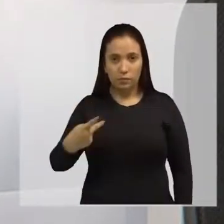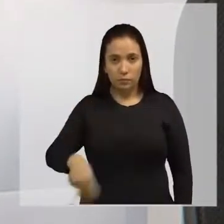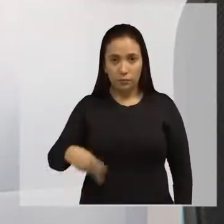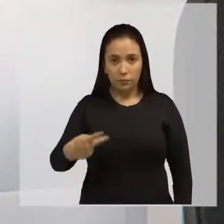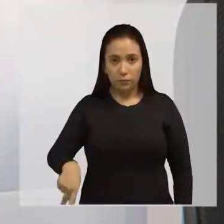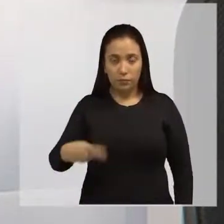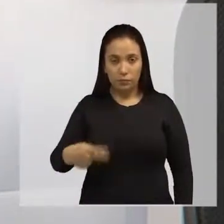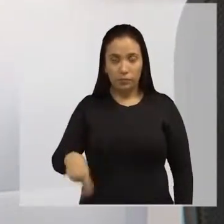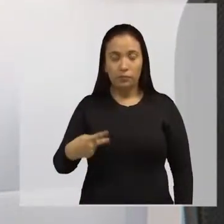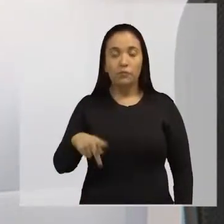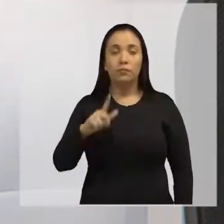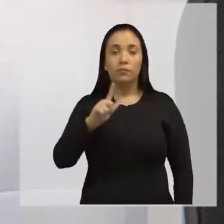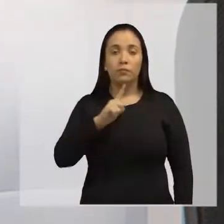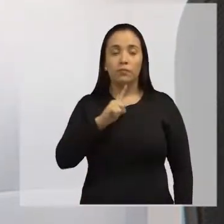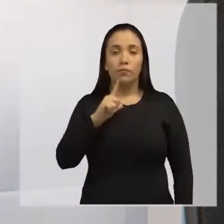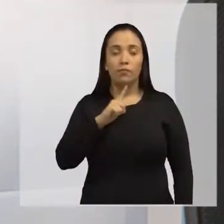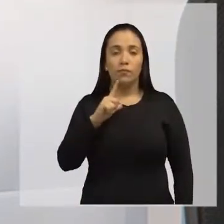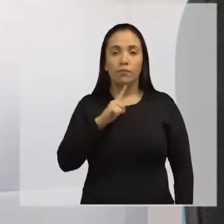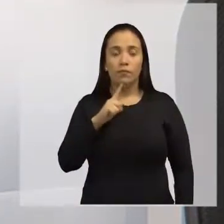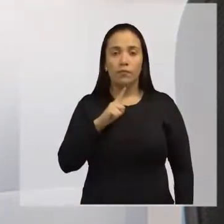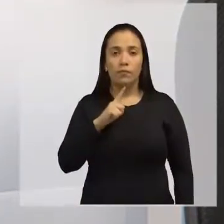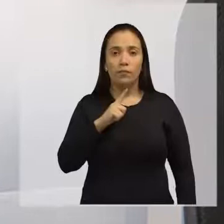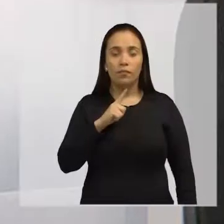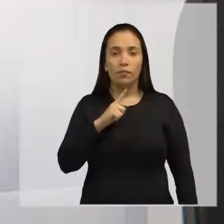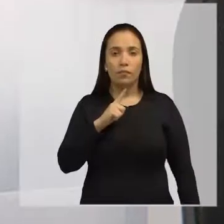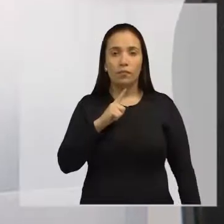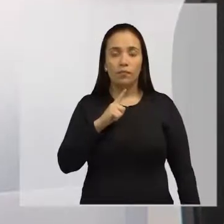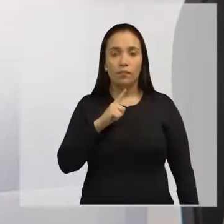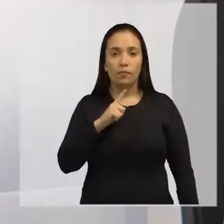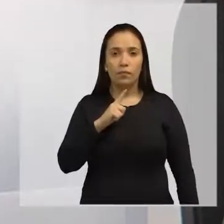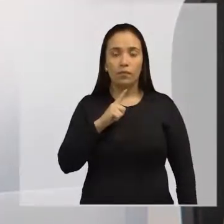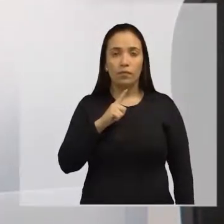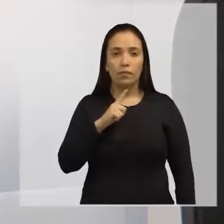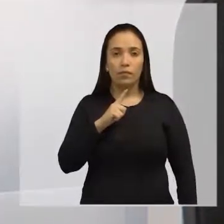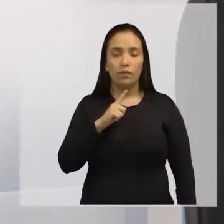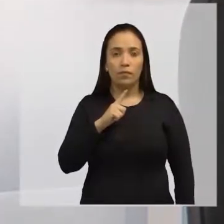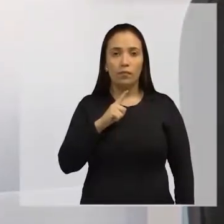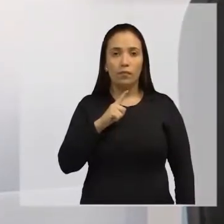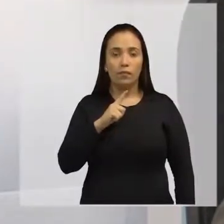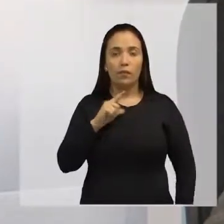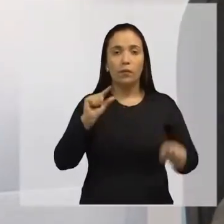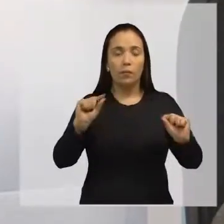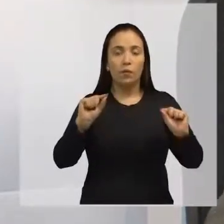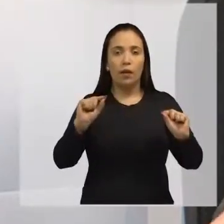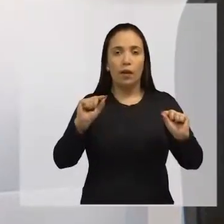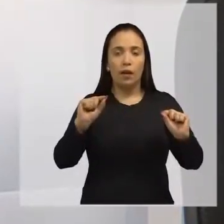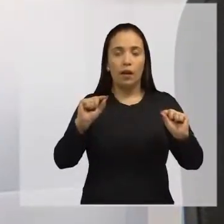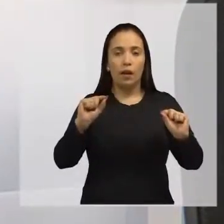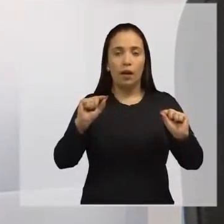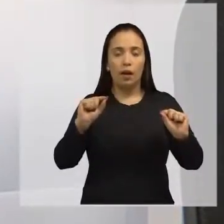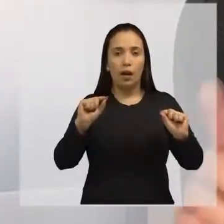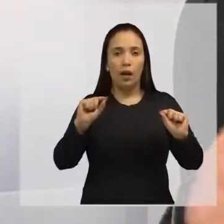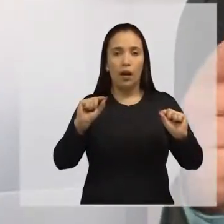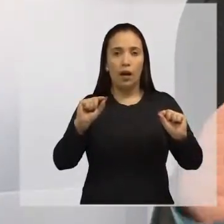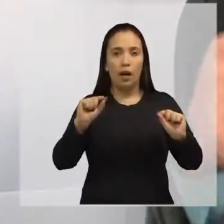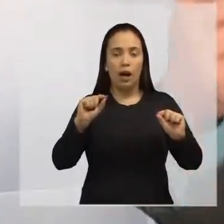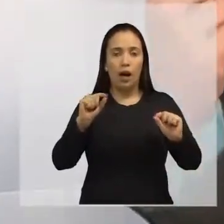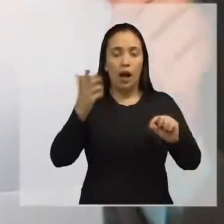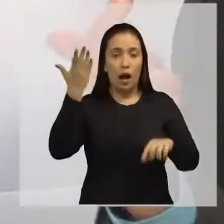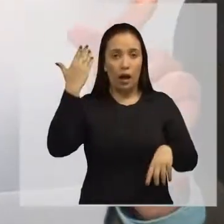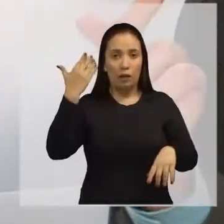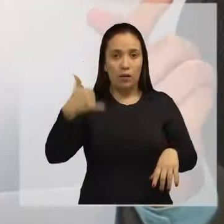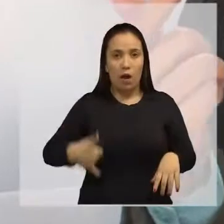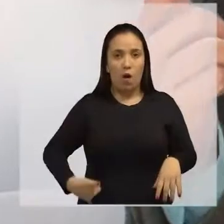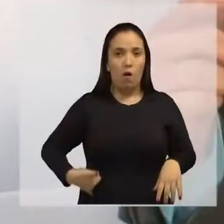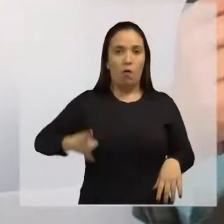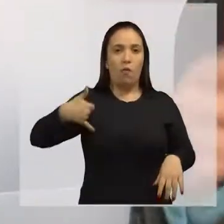não está mais direcionando essa sua questão de amor à pátria à seleção brasileira. Isso é uma